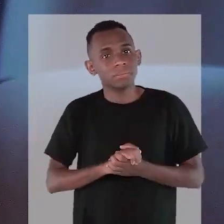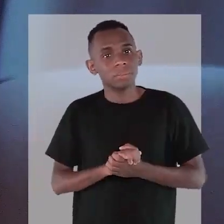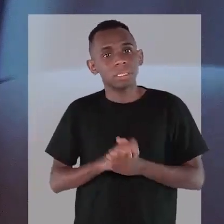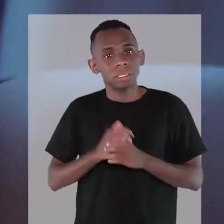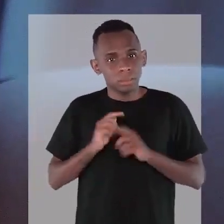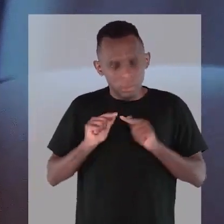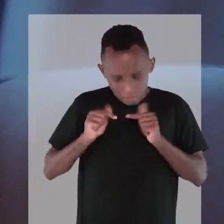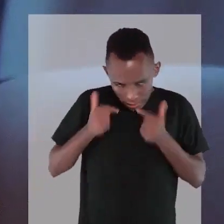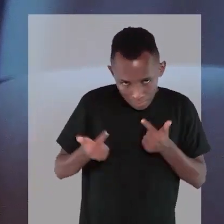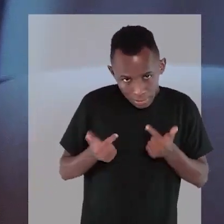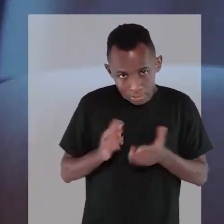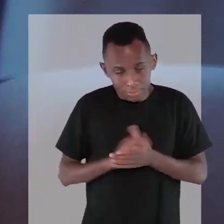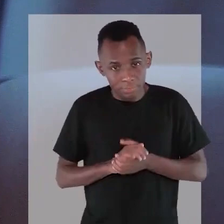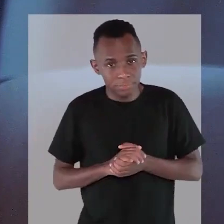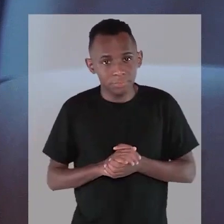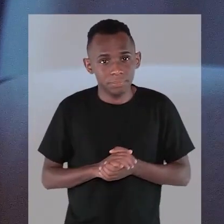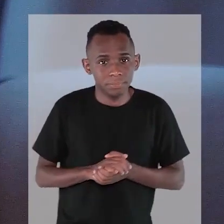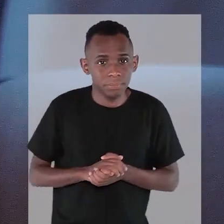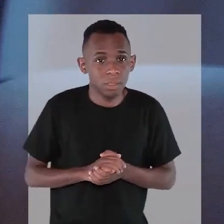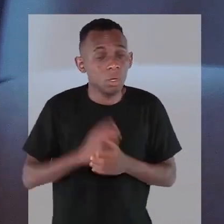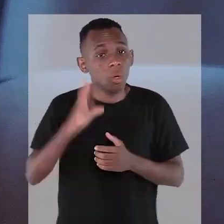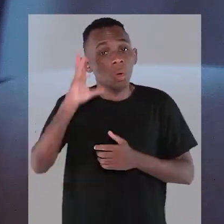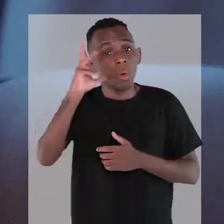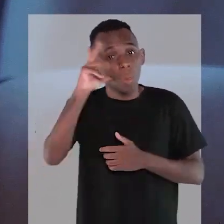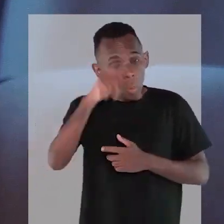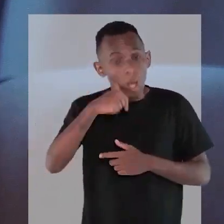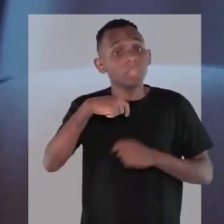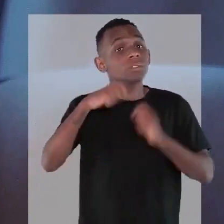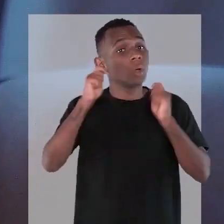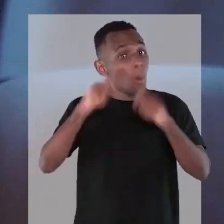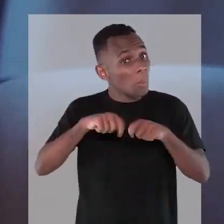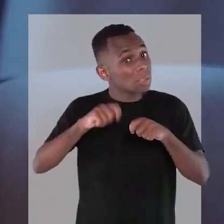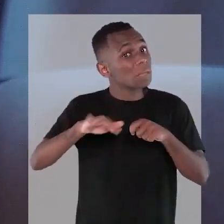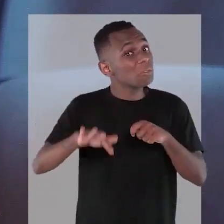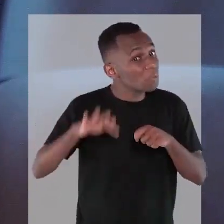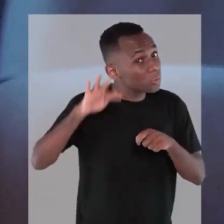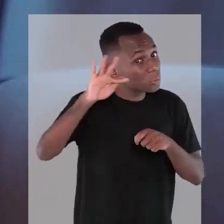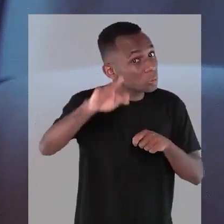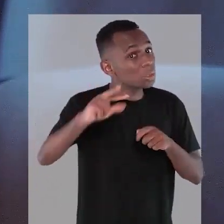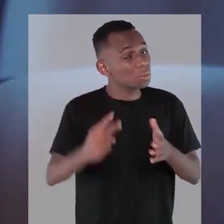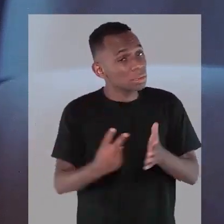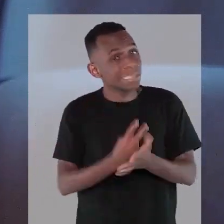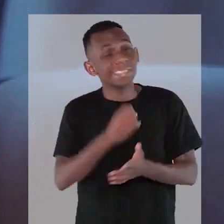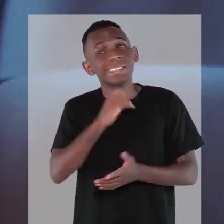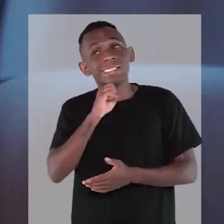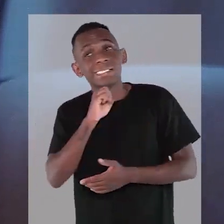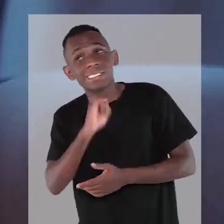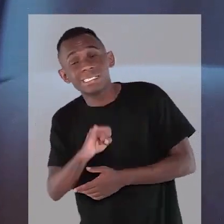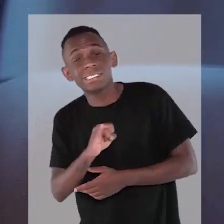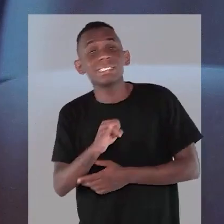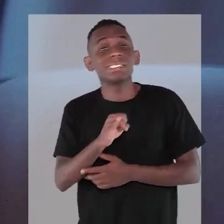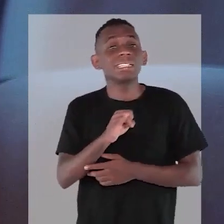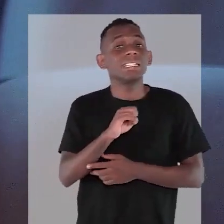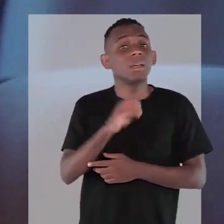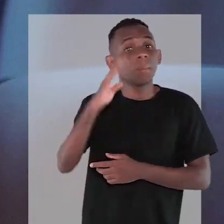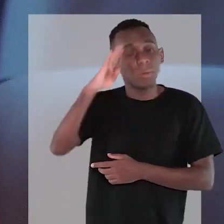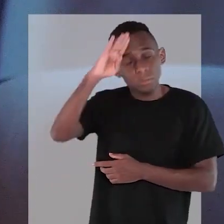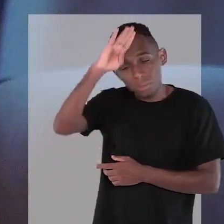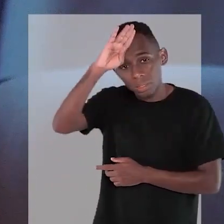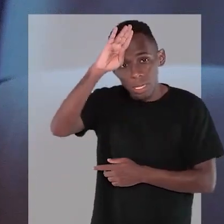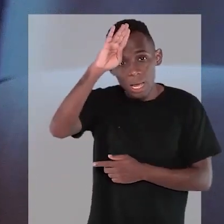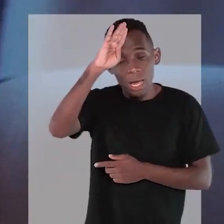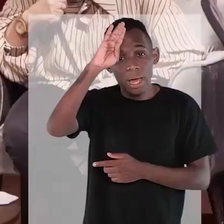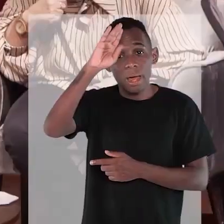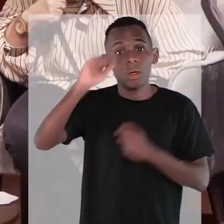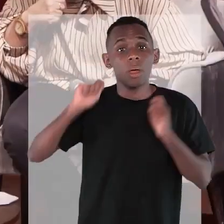amplo da palavra, né, eu acho que é uma possibilidade que resta no horizonte. Se ela vai ser mobilizada, se ele vai ser capaz de mobilizá-la